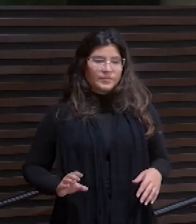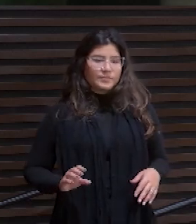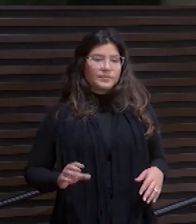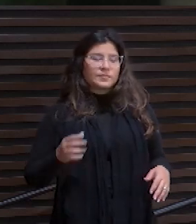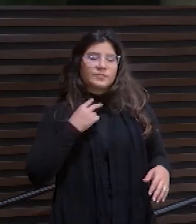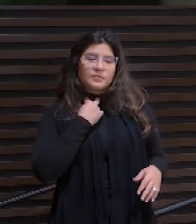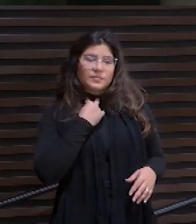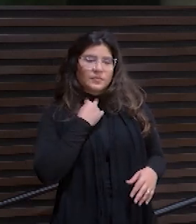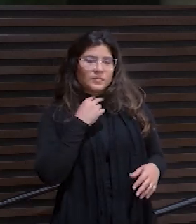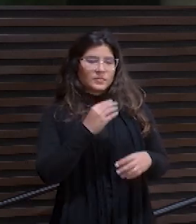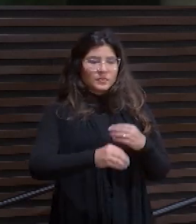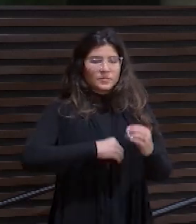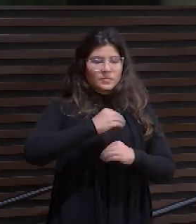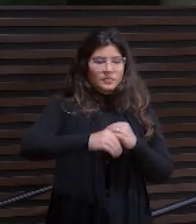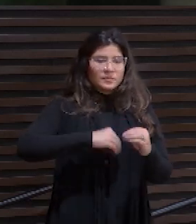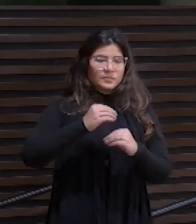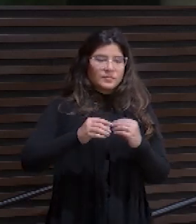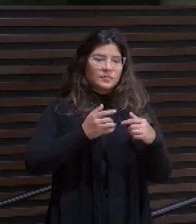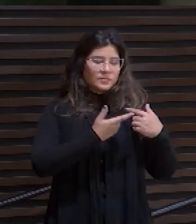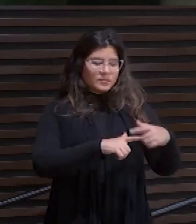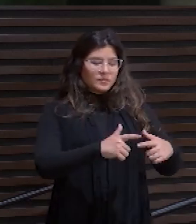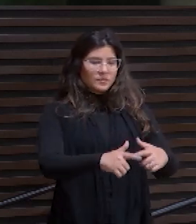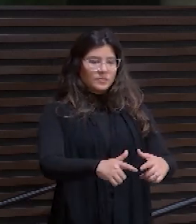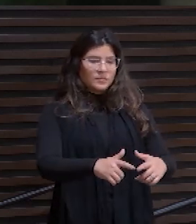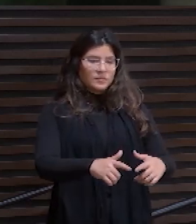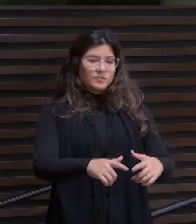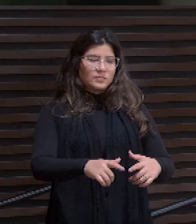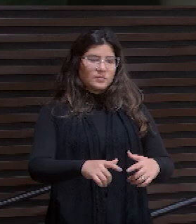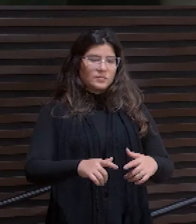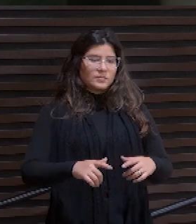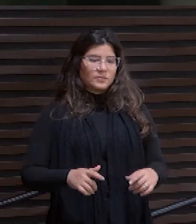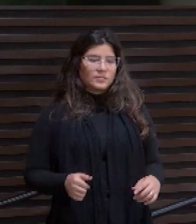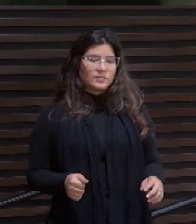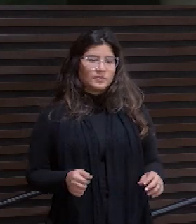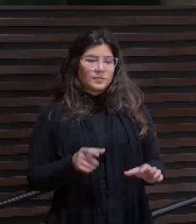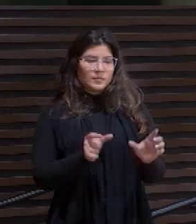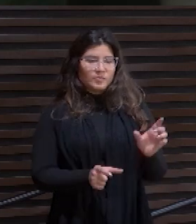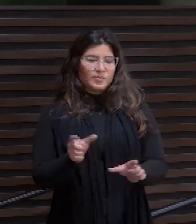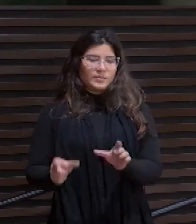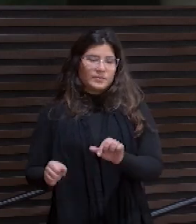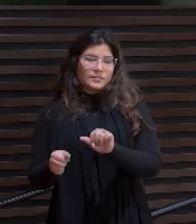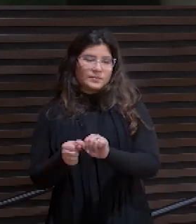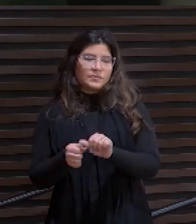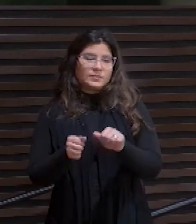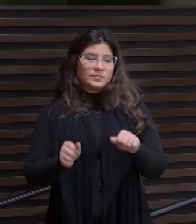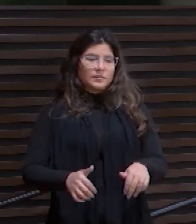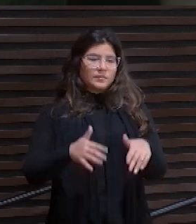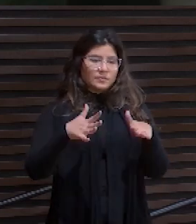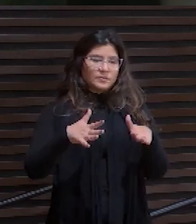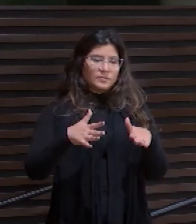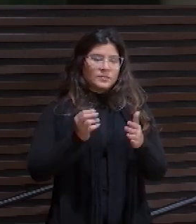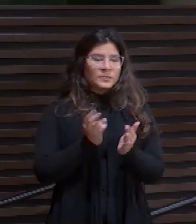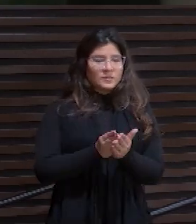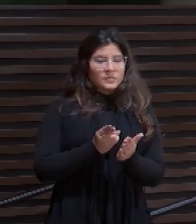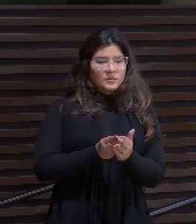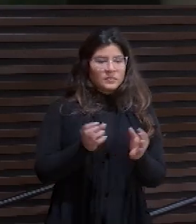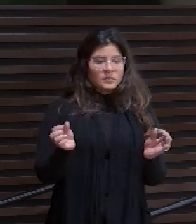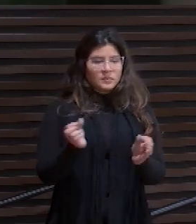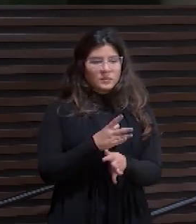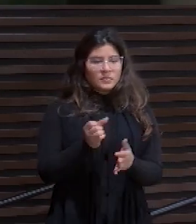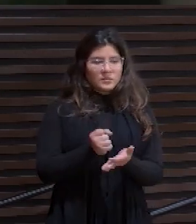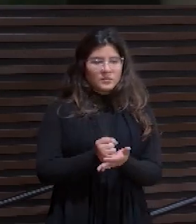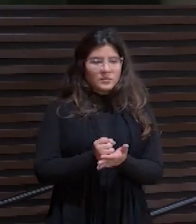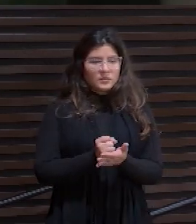e tradições inúteis criadas pelos homens. Ainda que o Novo Testamento esteja intimamente relacionado